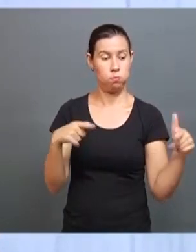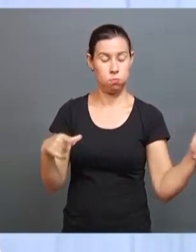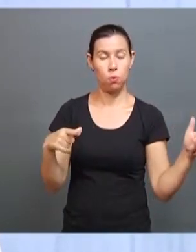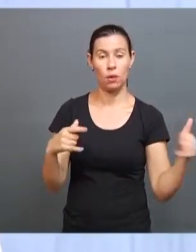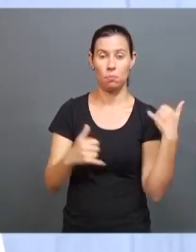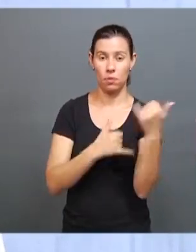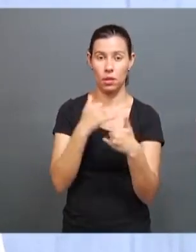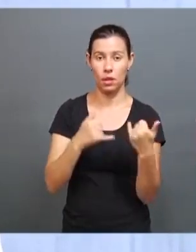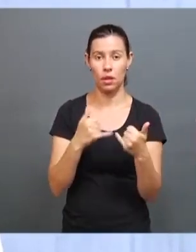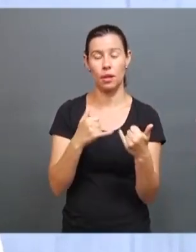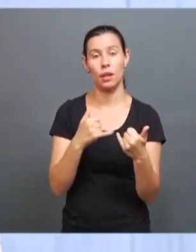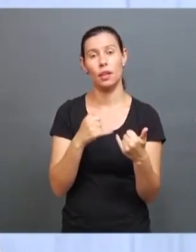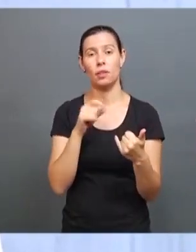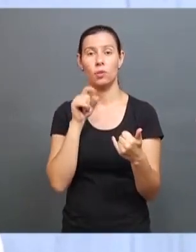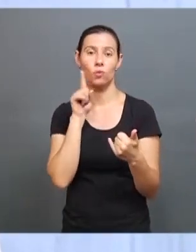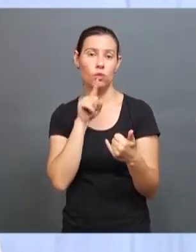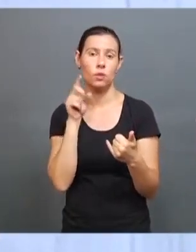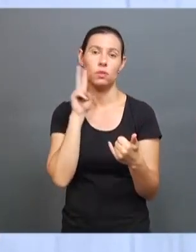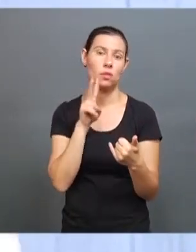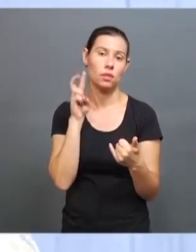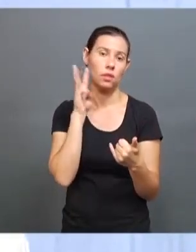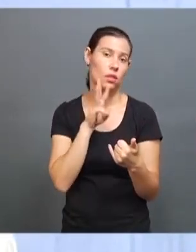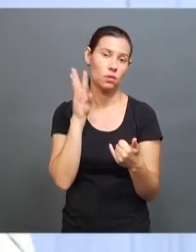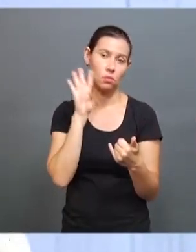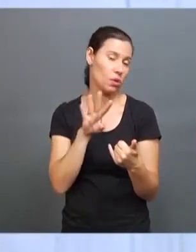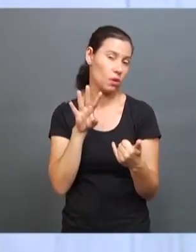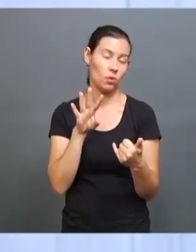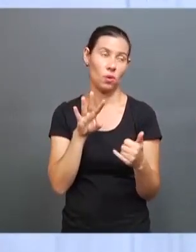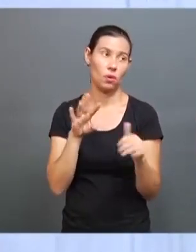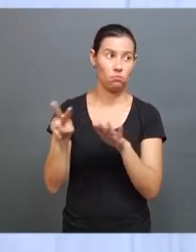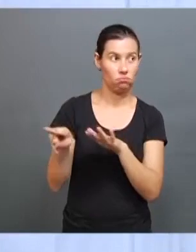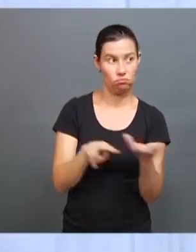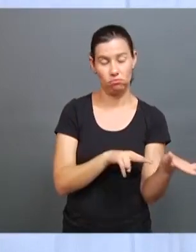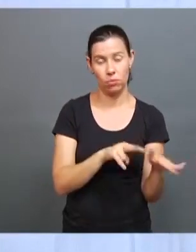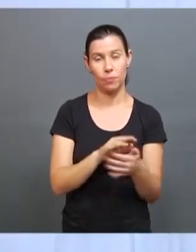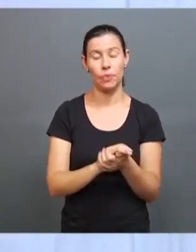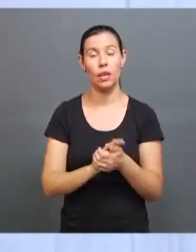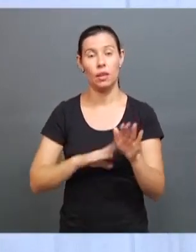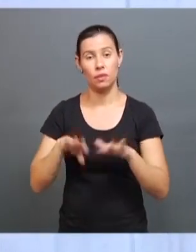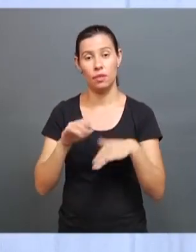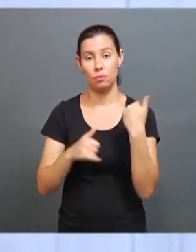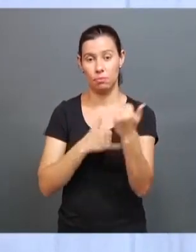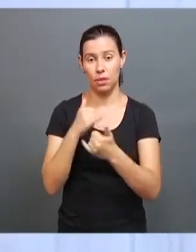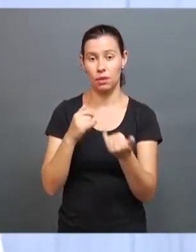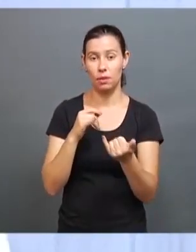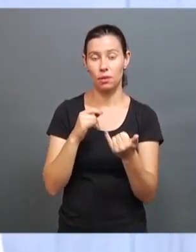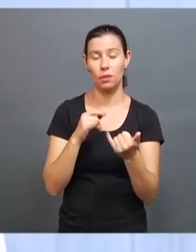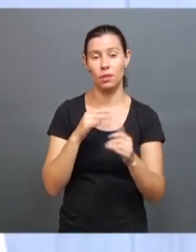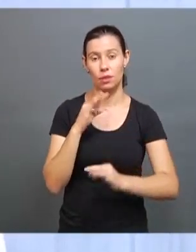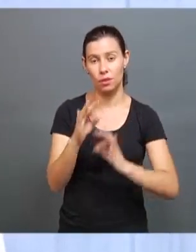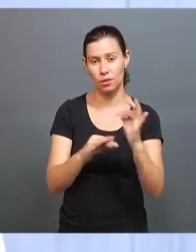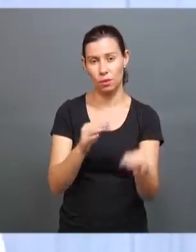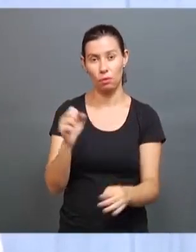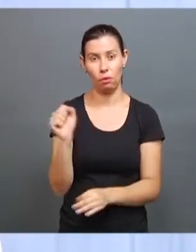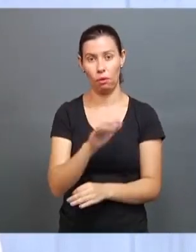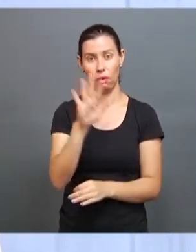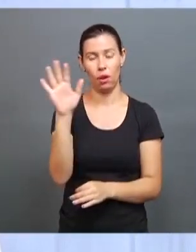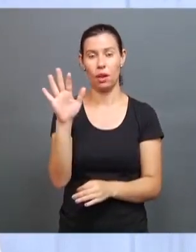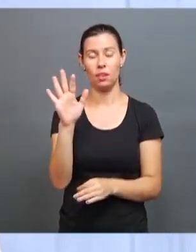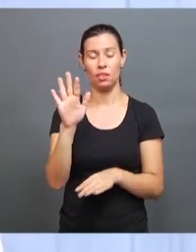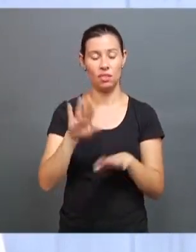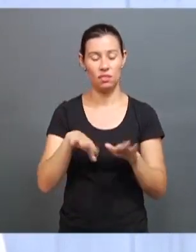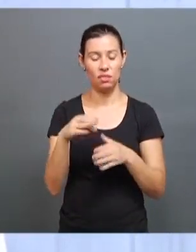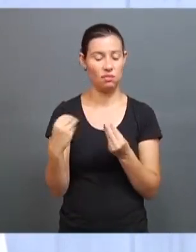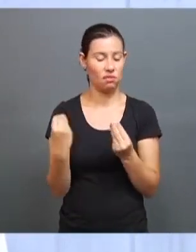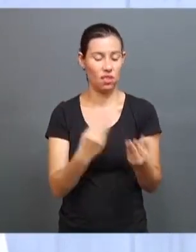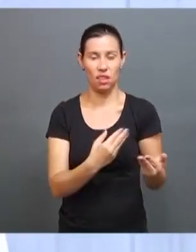uma semana. Nem e passou. Isso, e passou o time, já não quero. E às vezes é um brinquedo tecnológico e não precisava, né? É até interessante, um